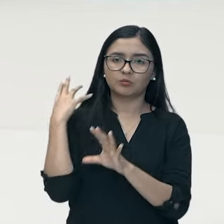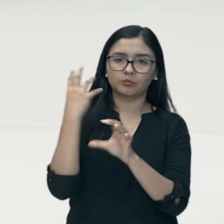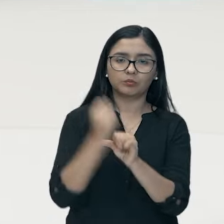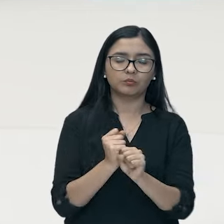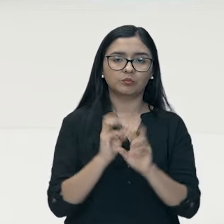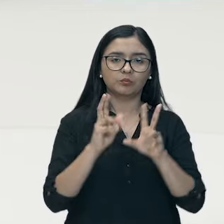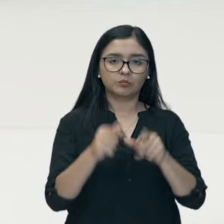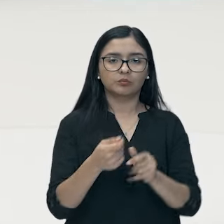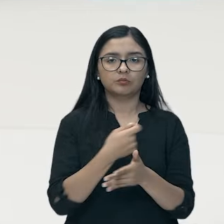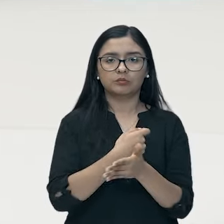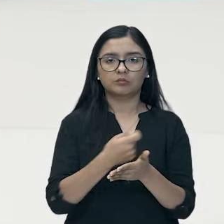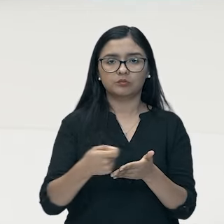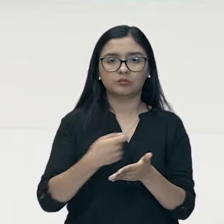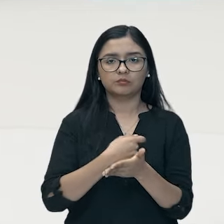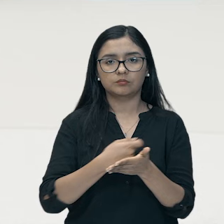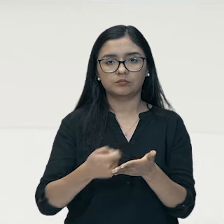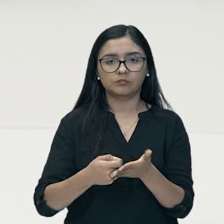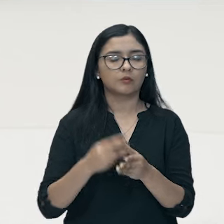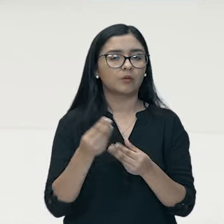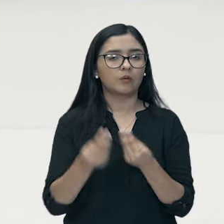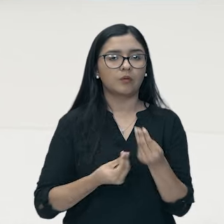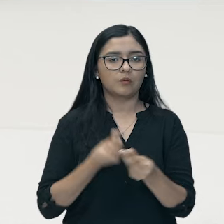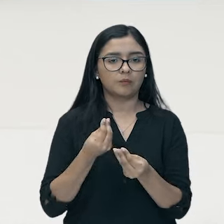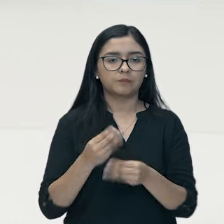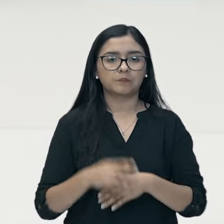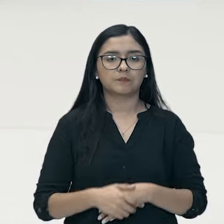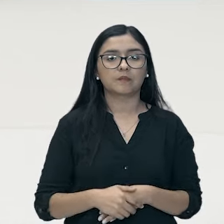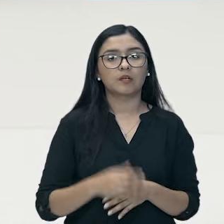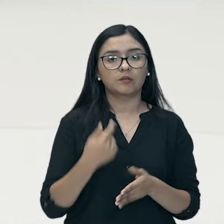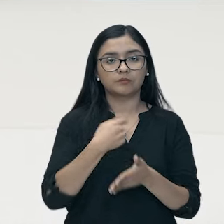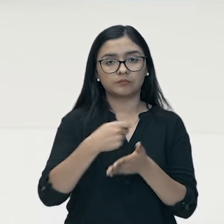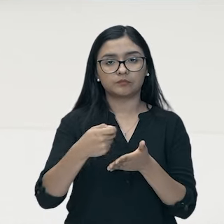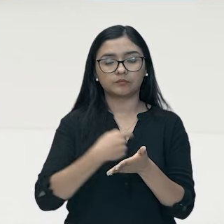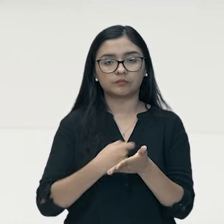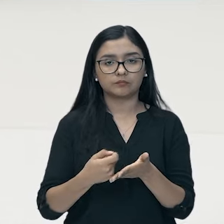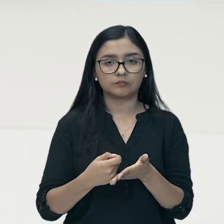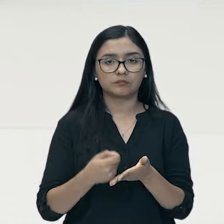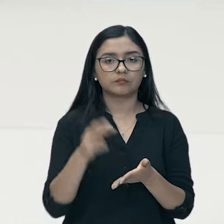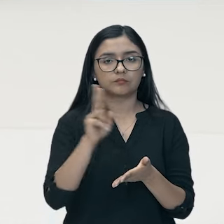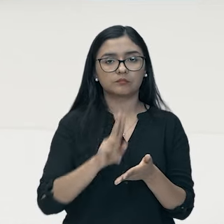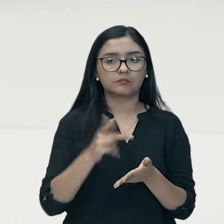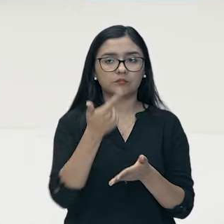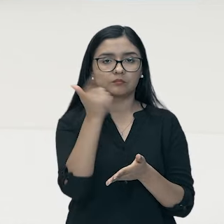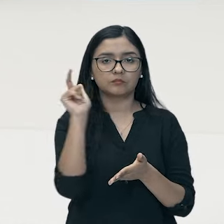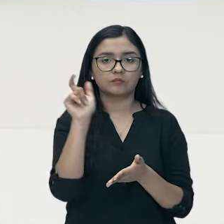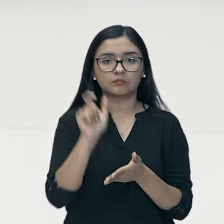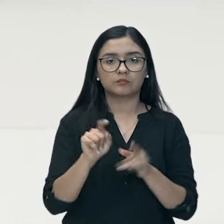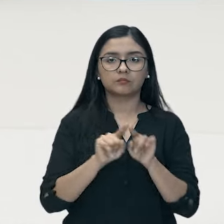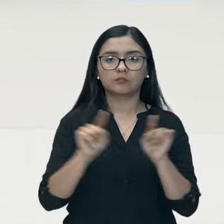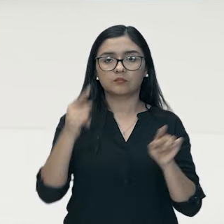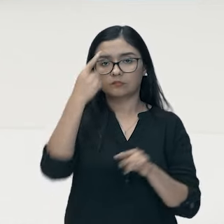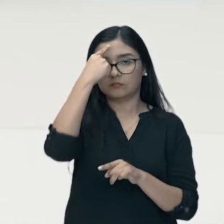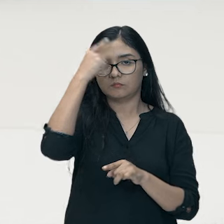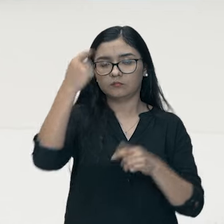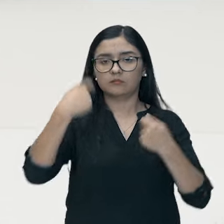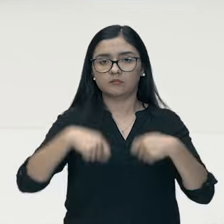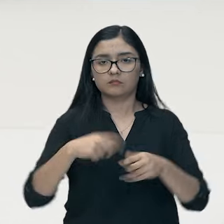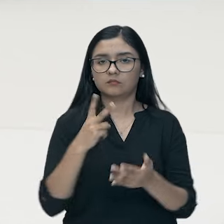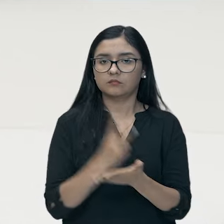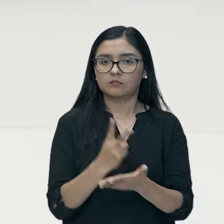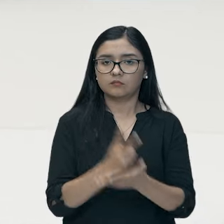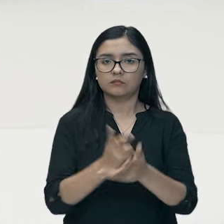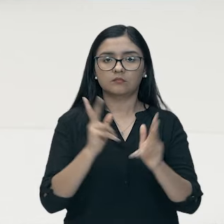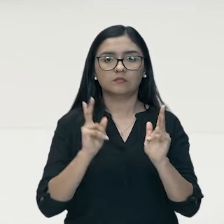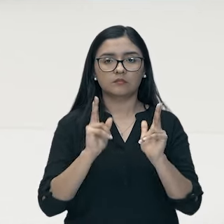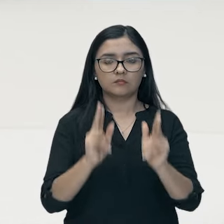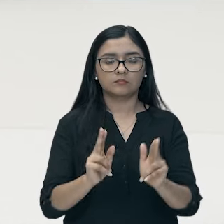escreveu e aí como eu faço eu vou escrever com outras palavras mas mantendo a mesma ideia que eu decorr em